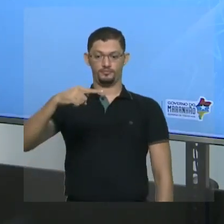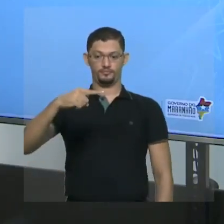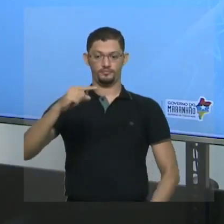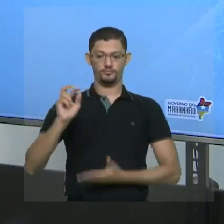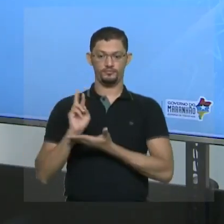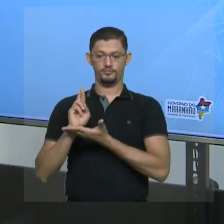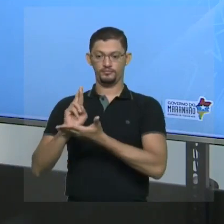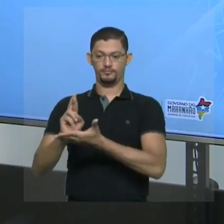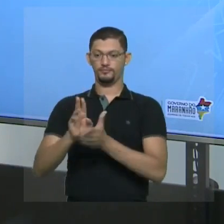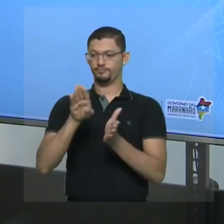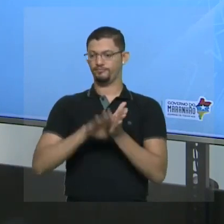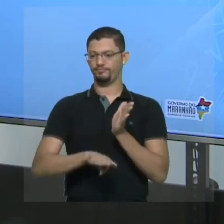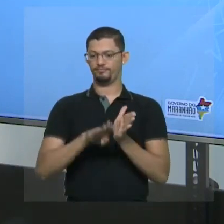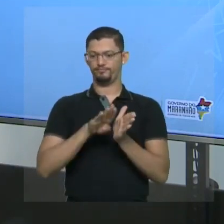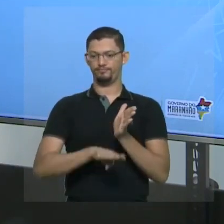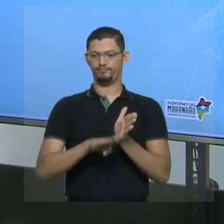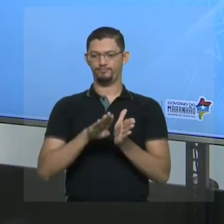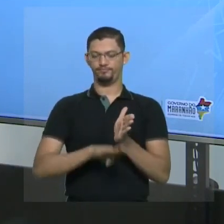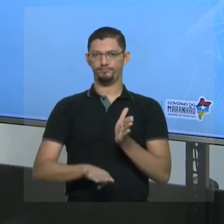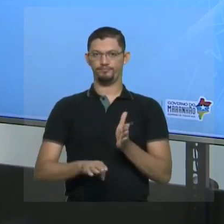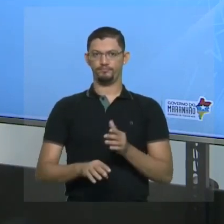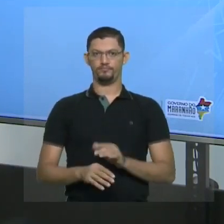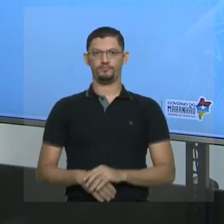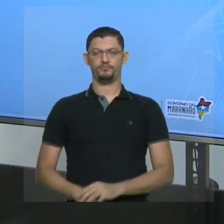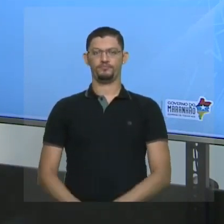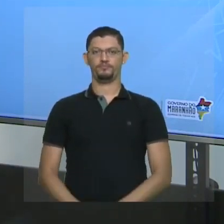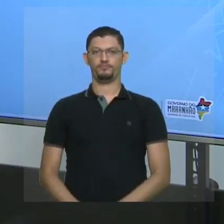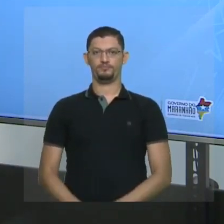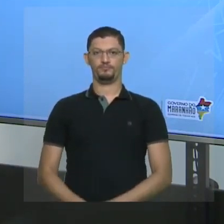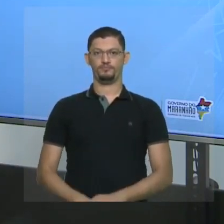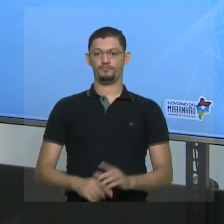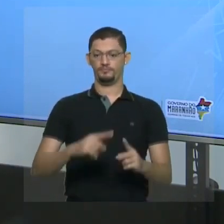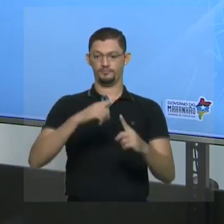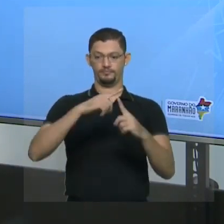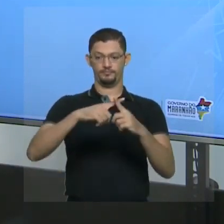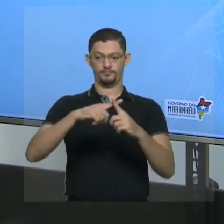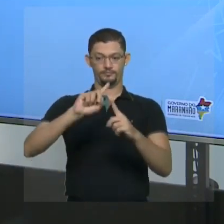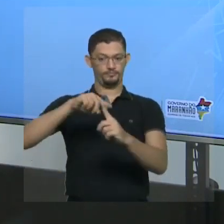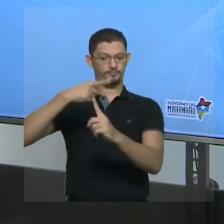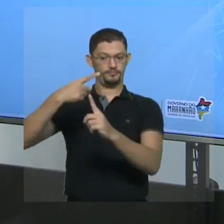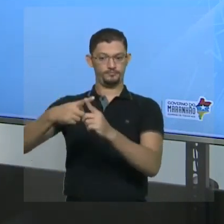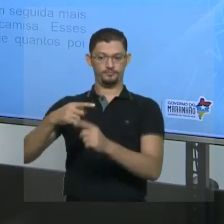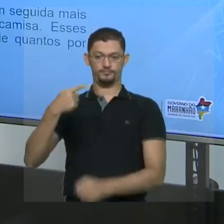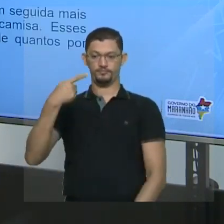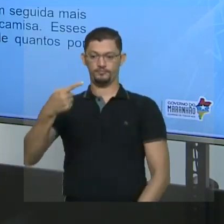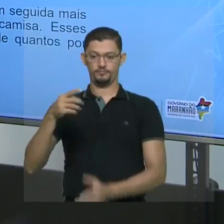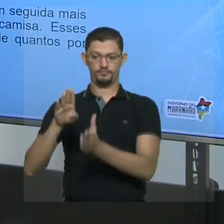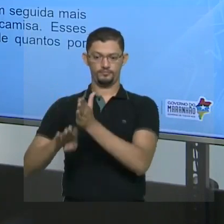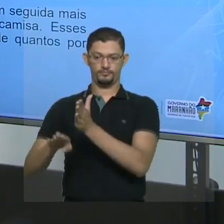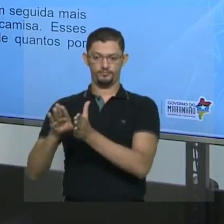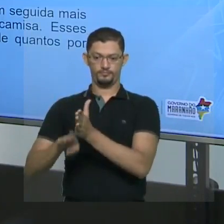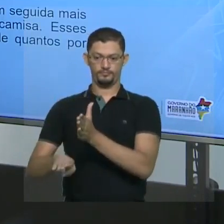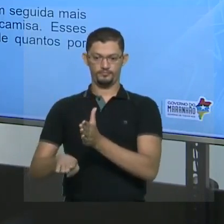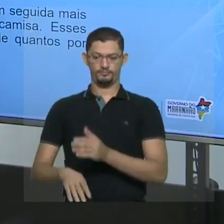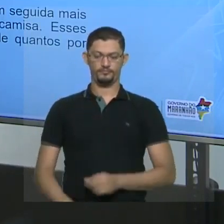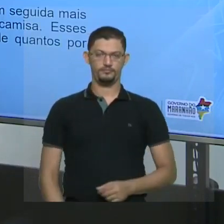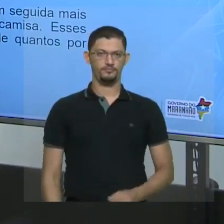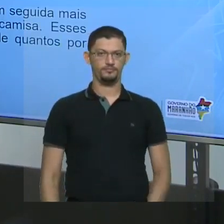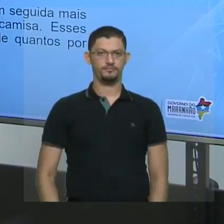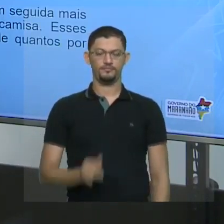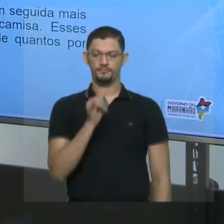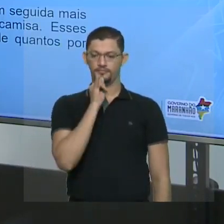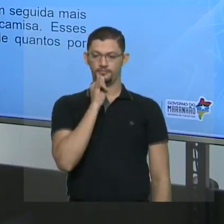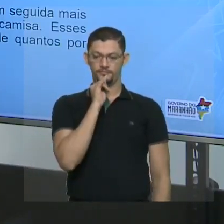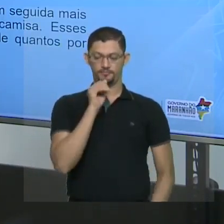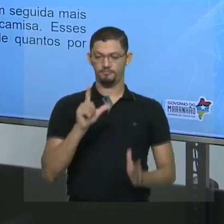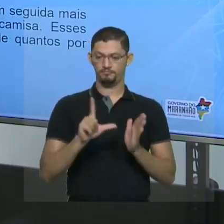representa desconto. Menos desconto, mais aumento. E aí eu vou ter o seguinte, exemplo.